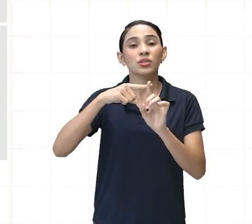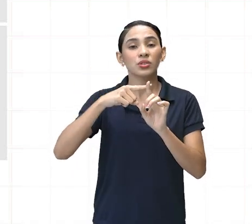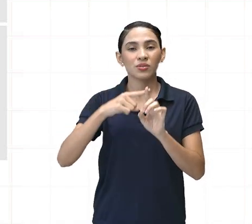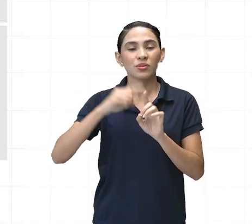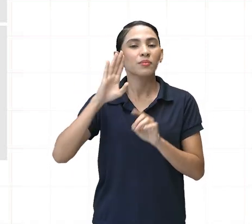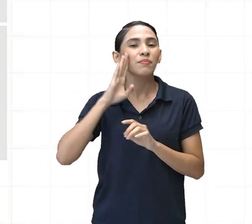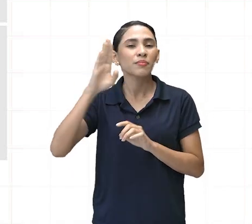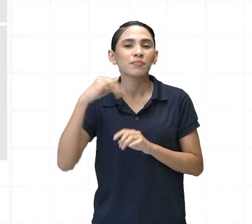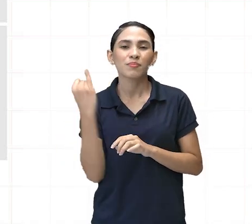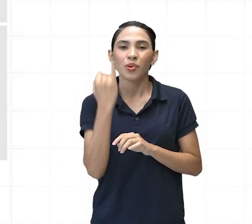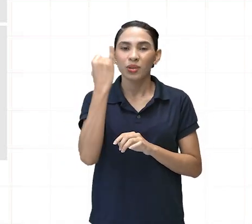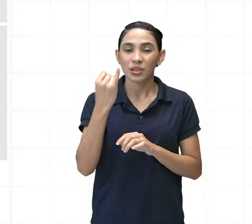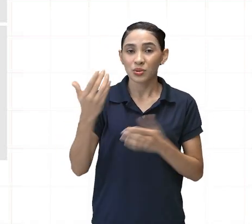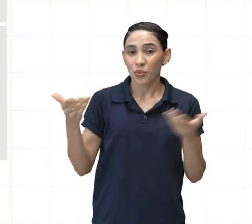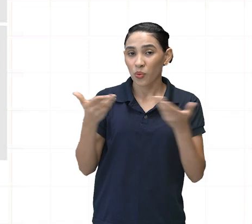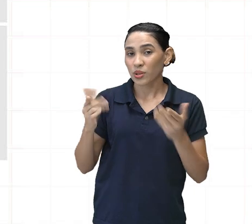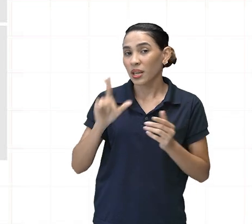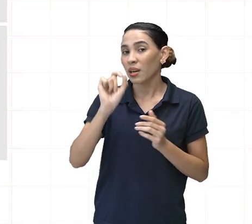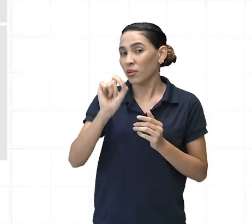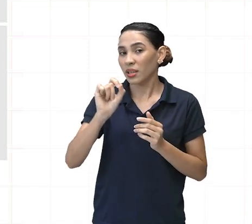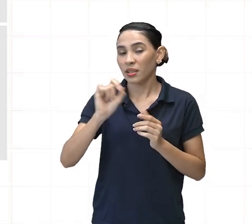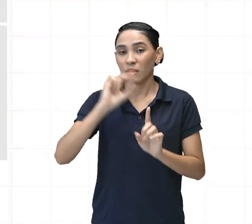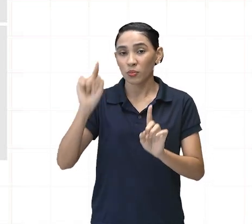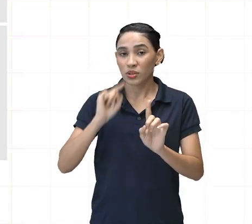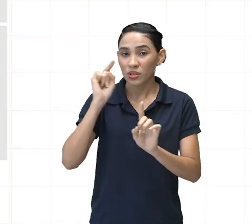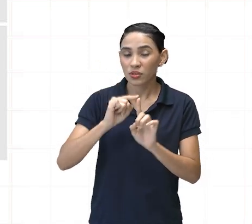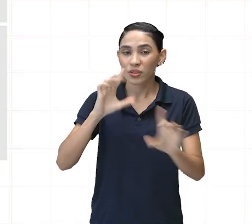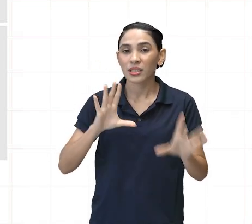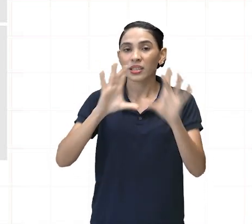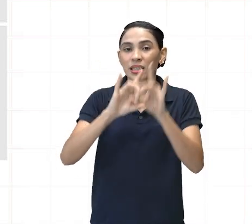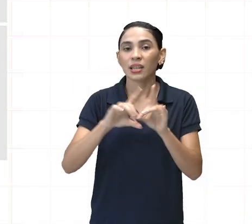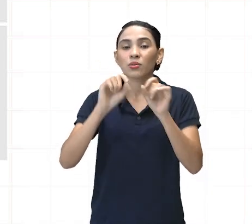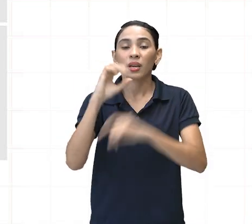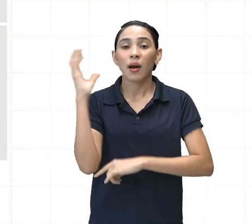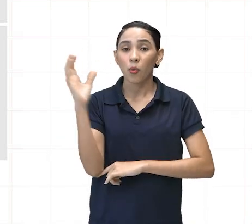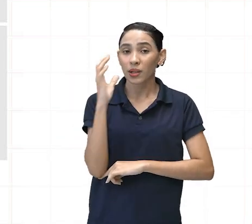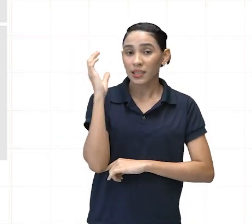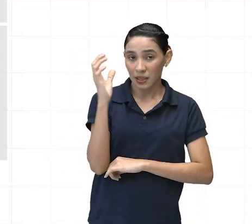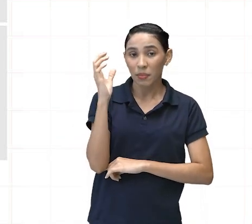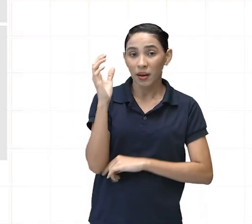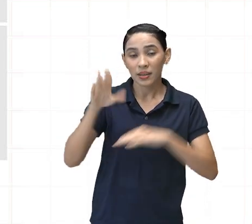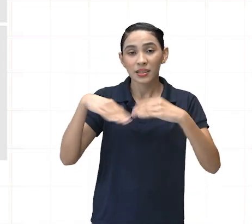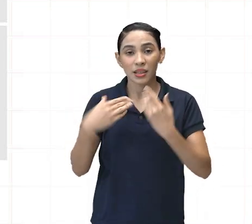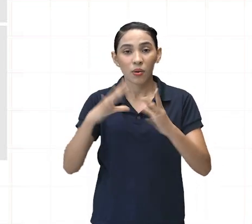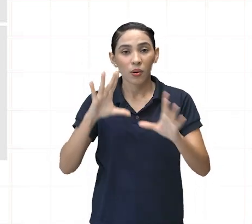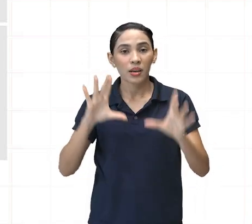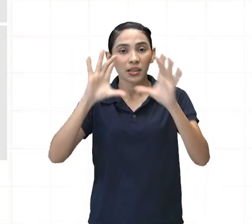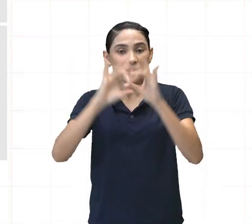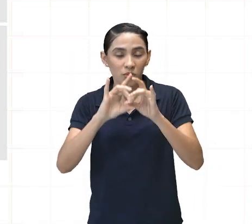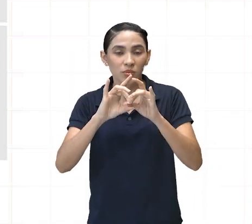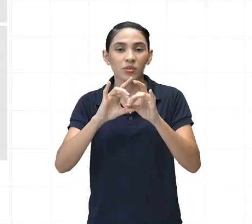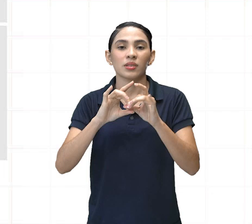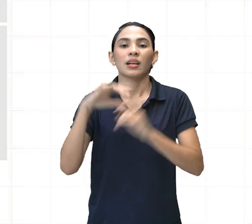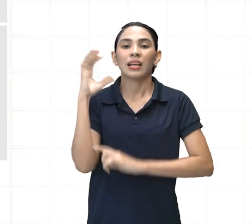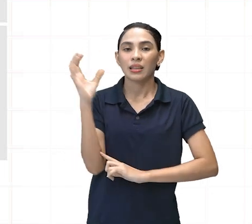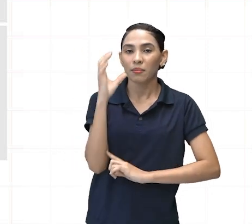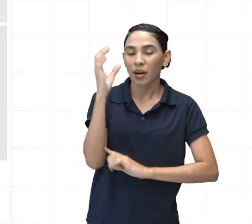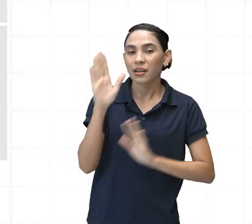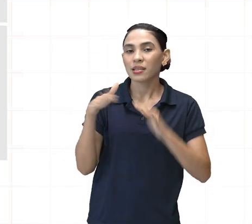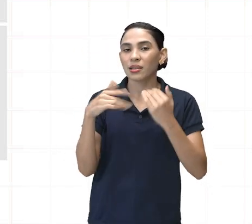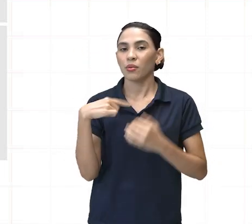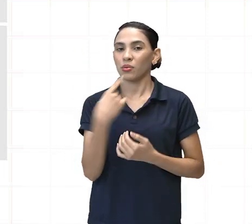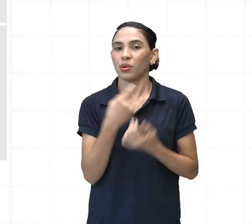metas muito importantes nos dias atuais são as metas ligadas ao clima, tá? As metas climáticas. Então, a